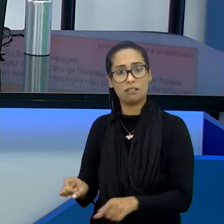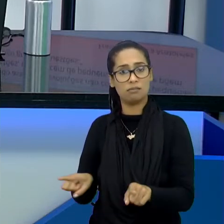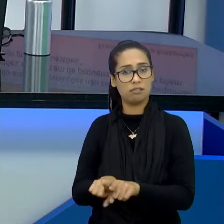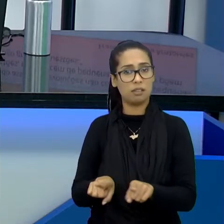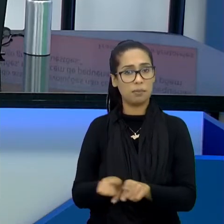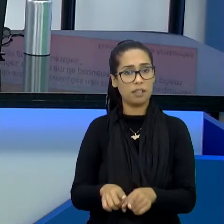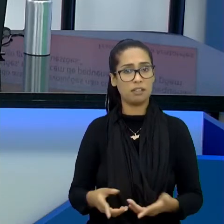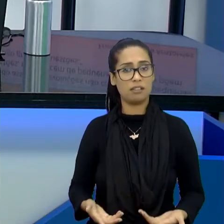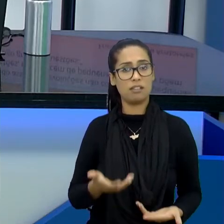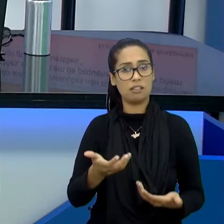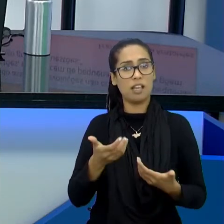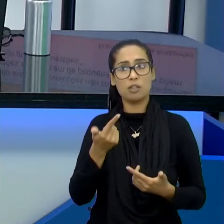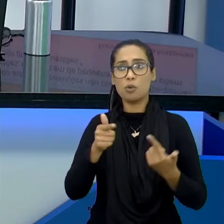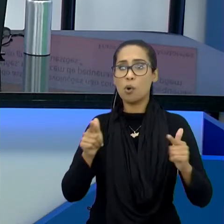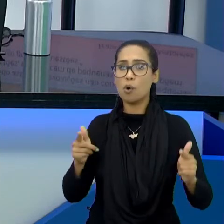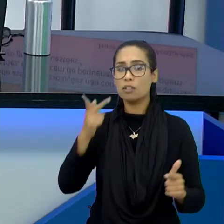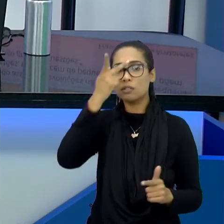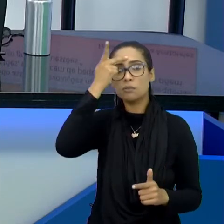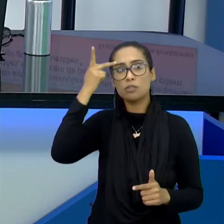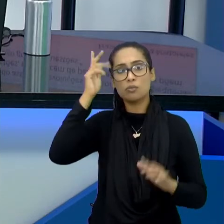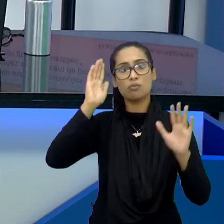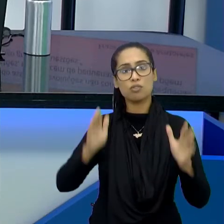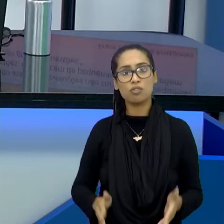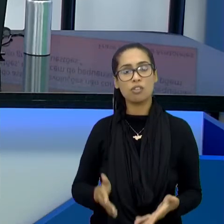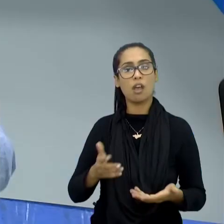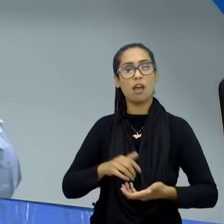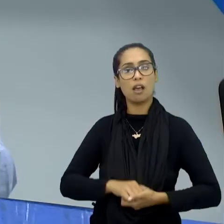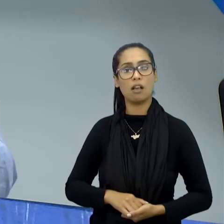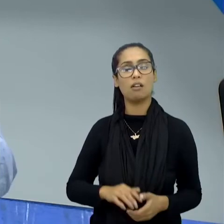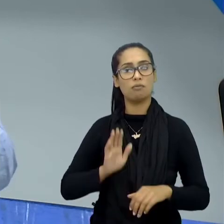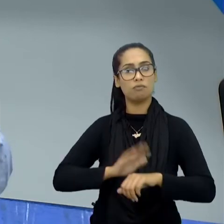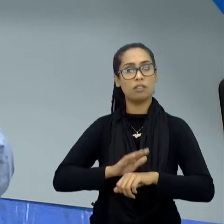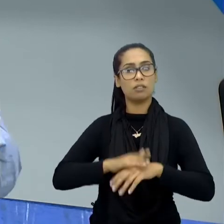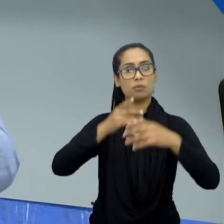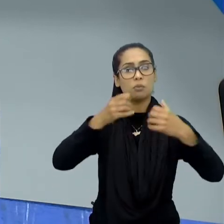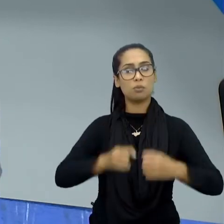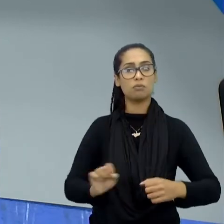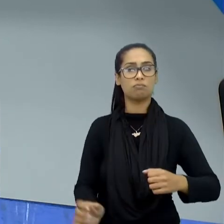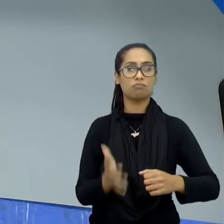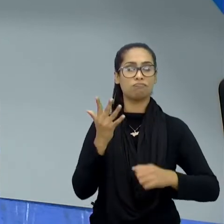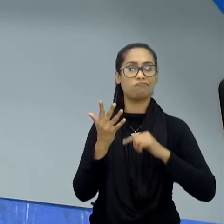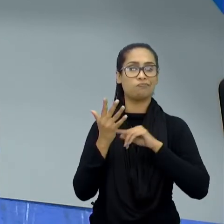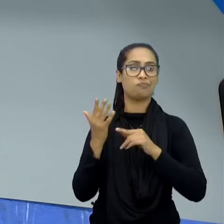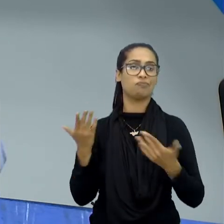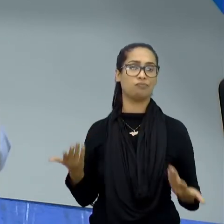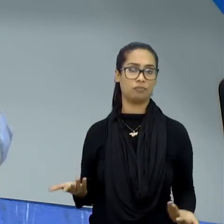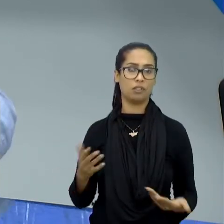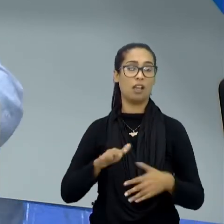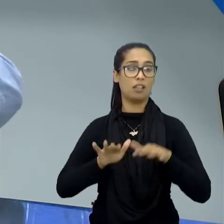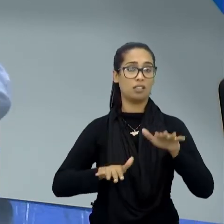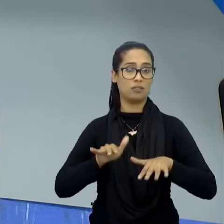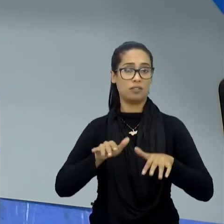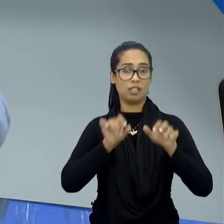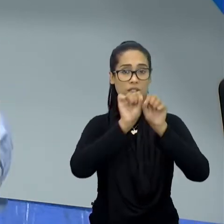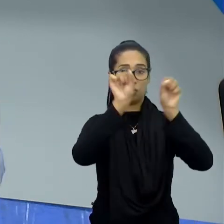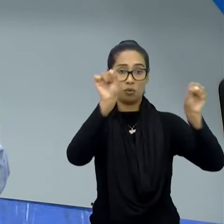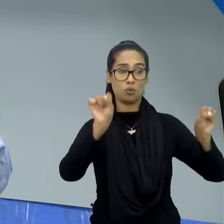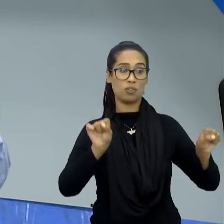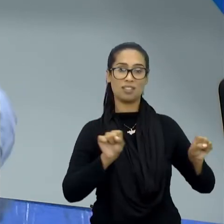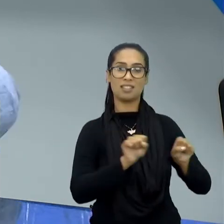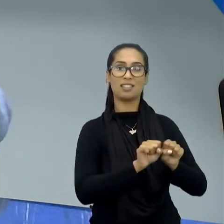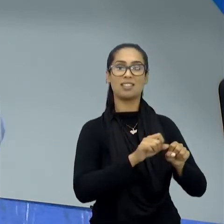chegue ao poder. Só que, assim que esse explorado chega ao poder, muitas vezes ele inicia um sistema com